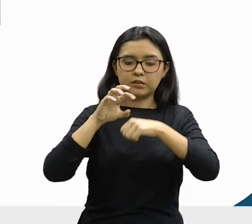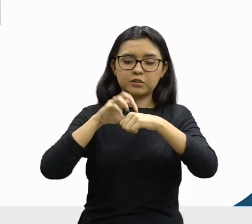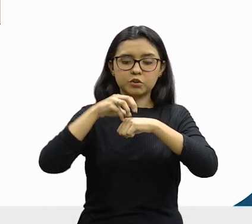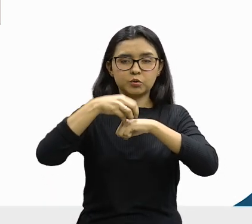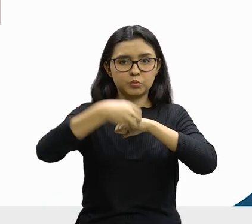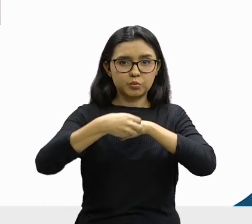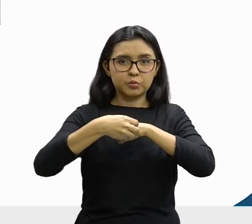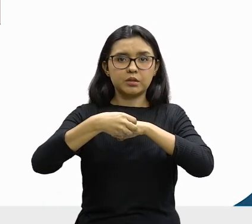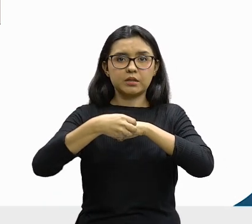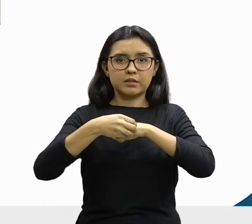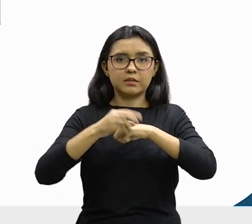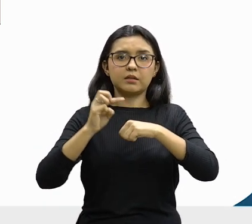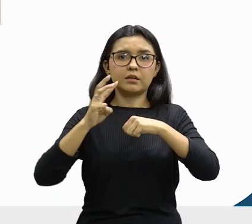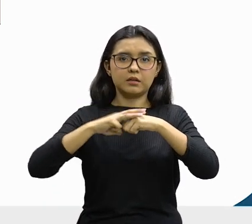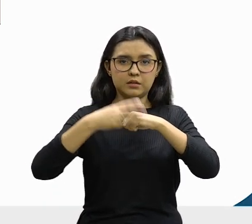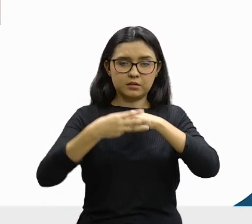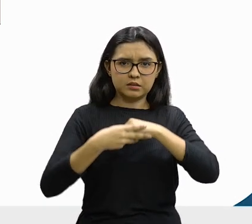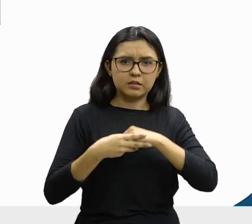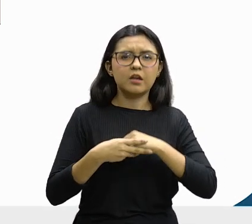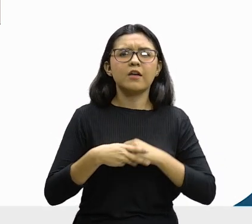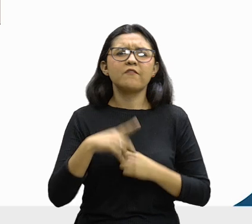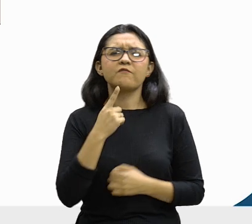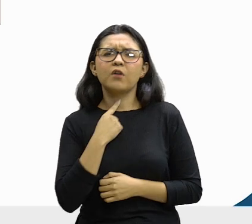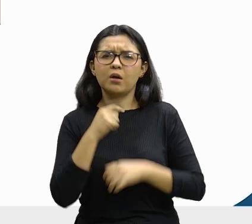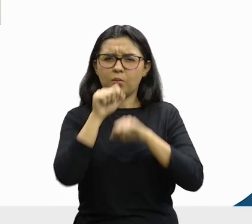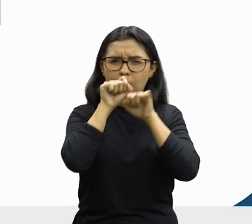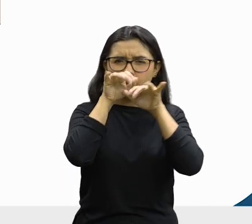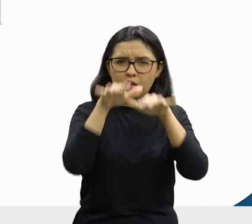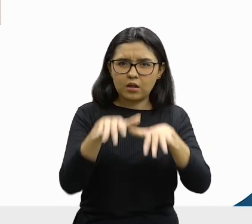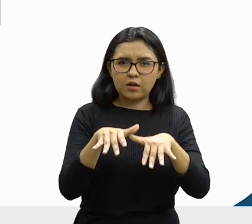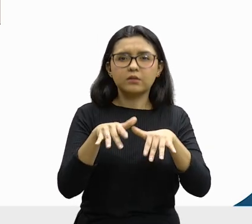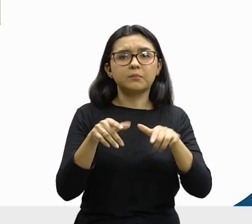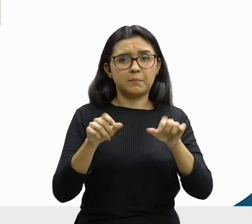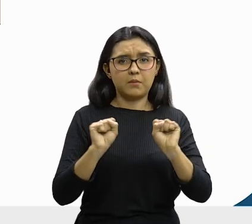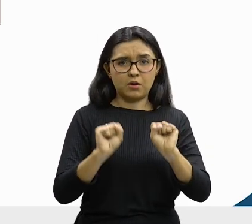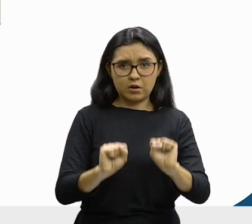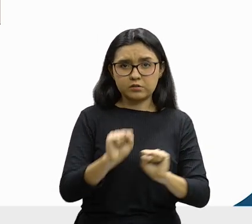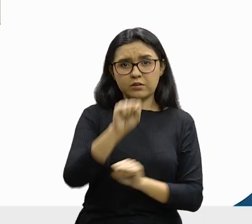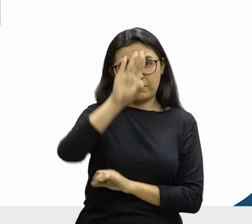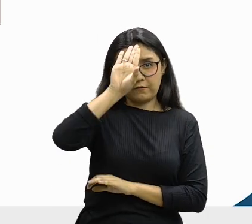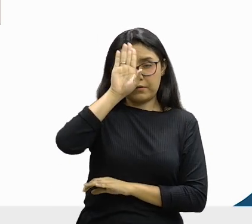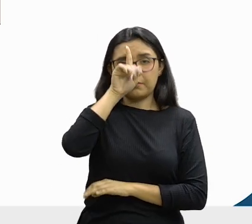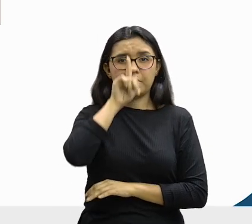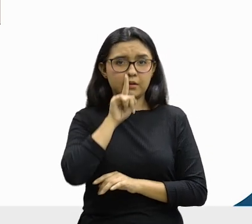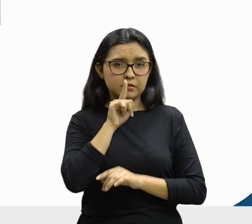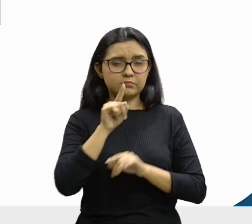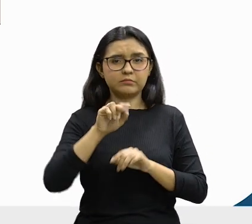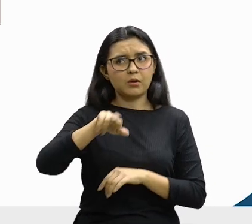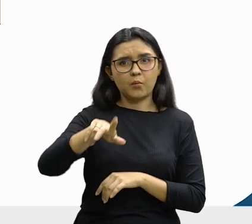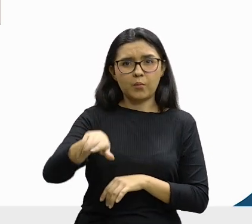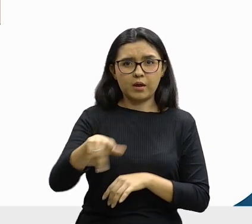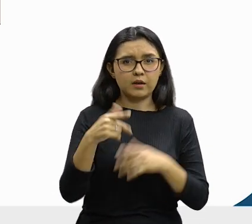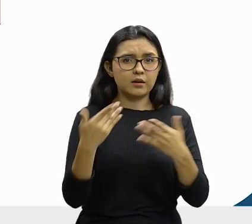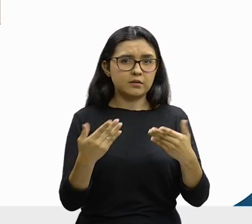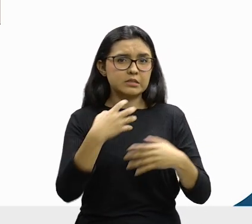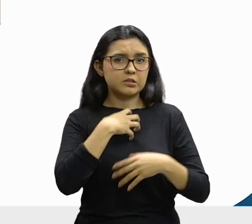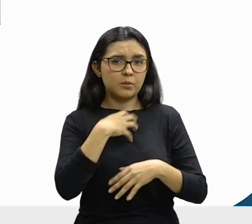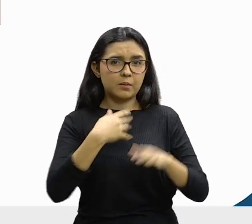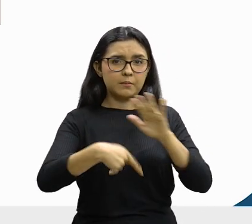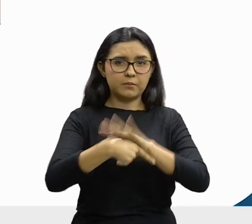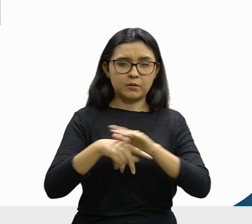zika. Náuseas podem estar presentes em febre amarela, não é muito comum em zika, mas é presente